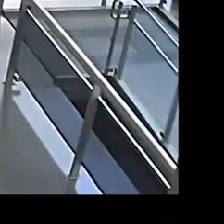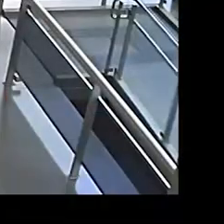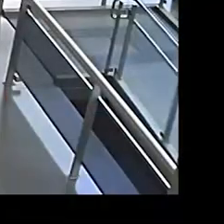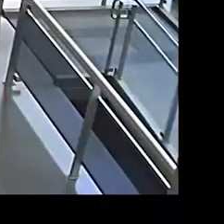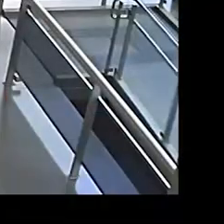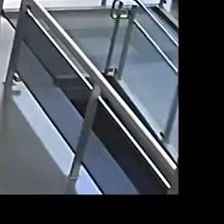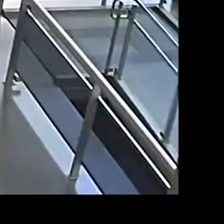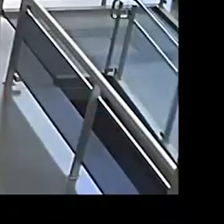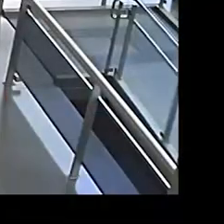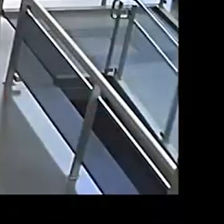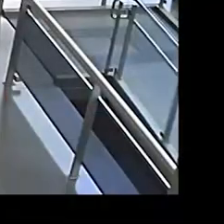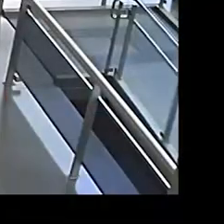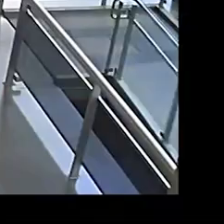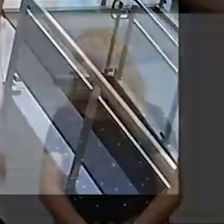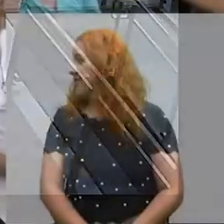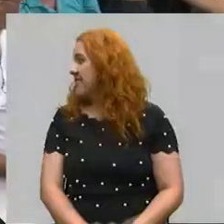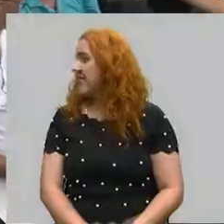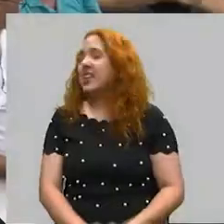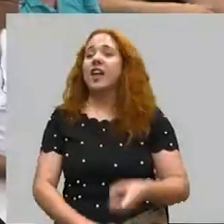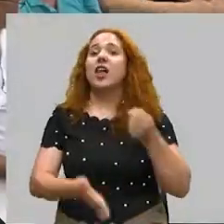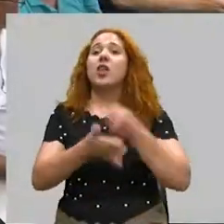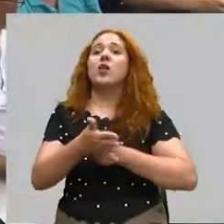agrícola osores